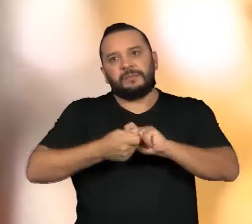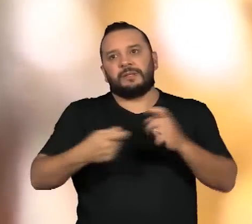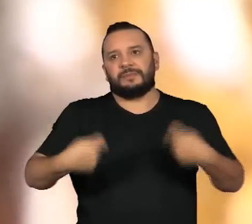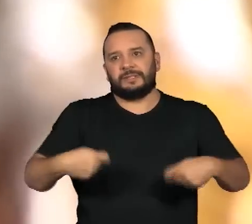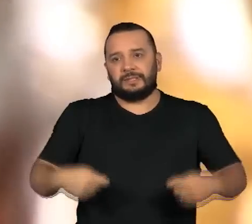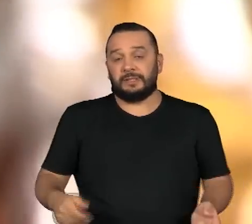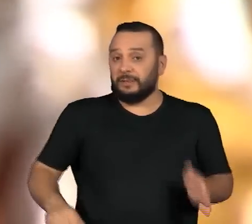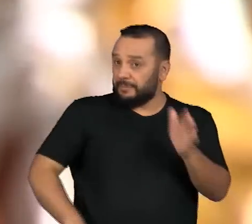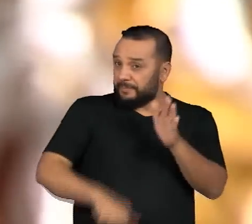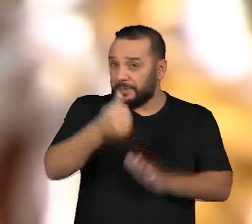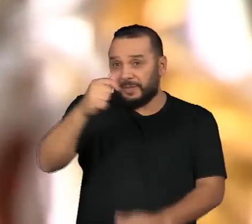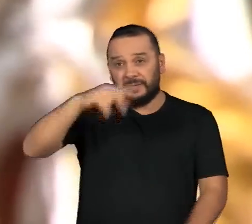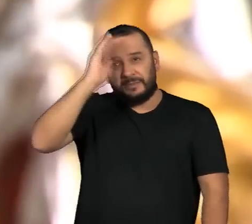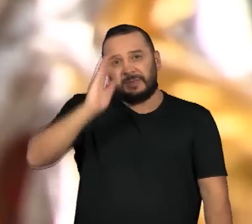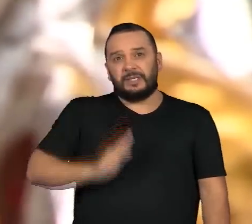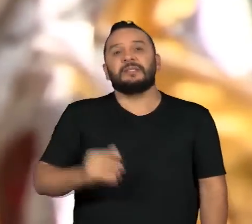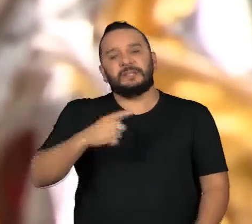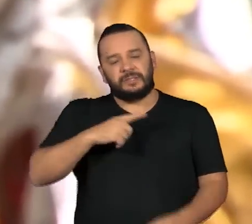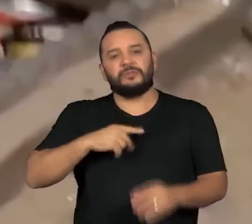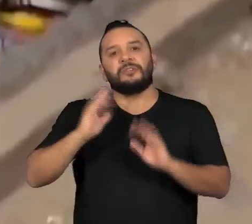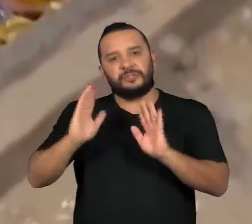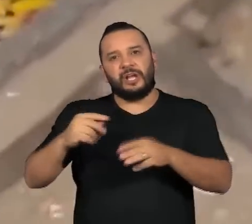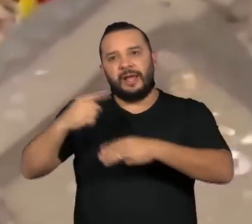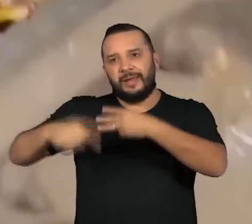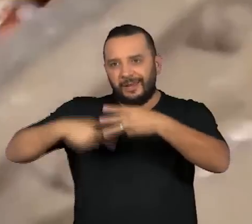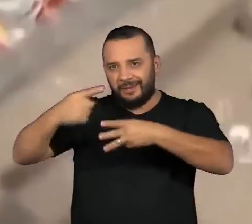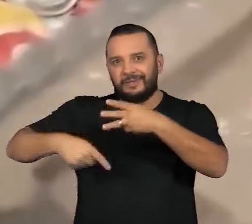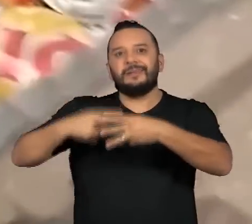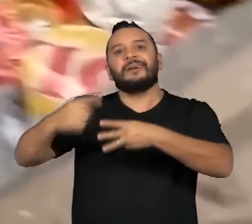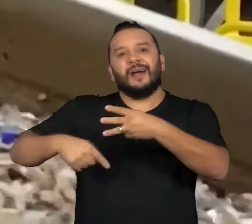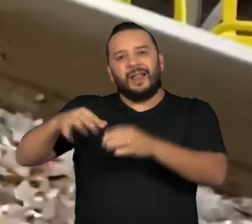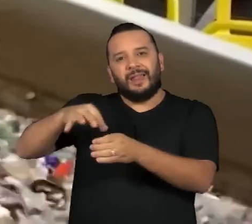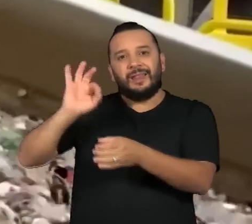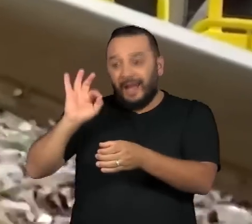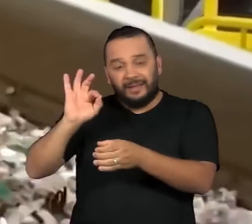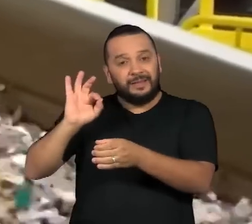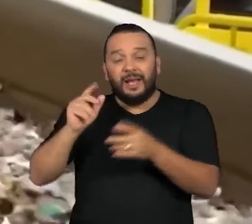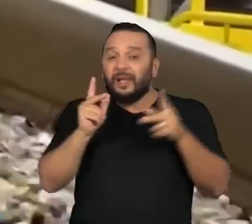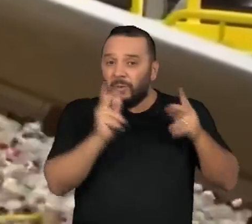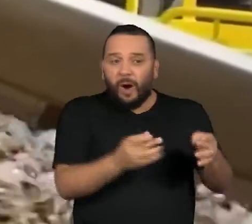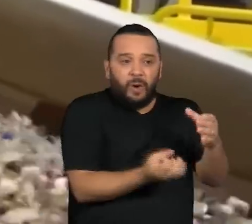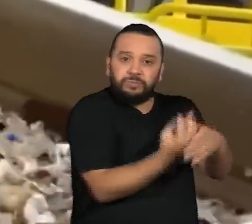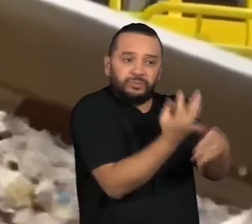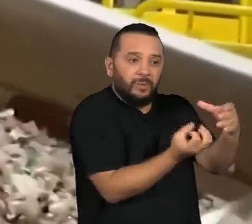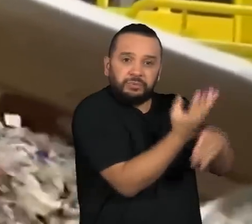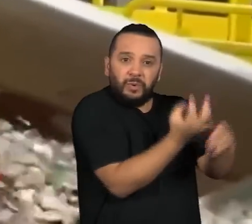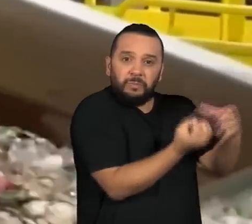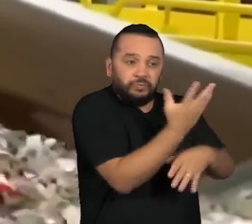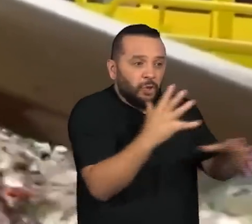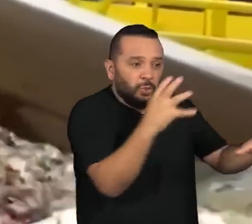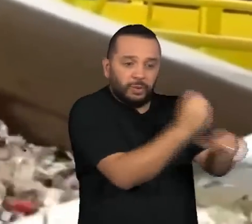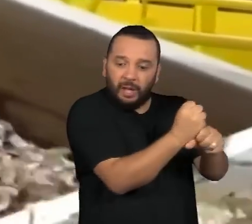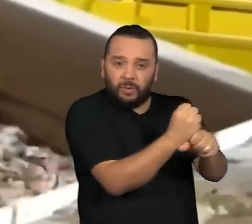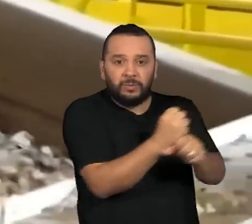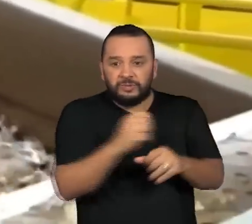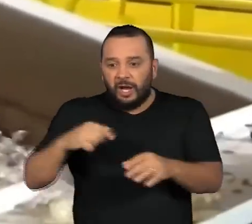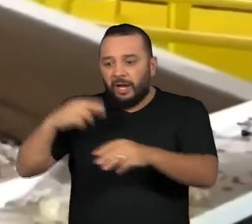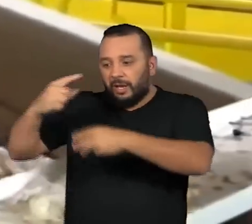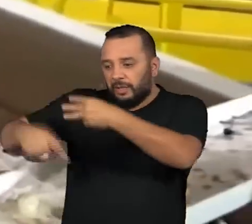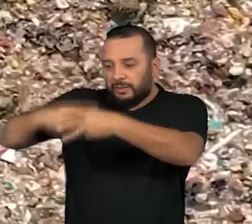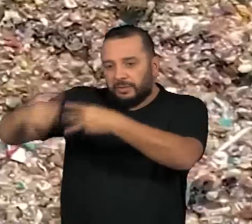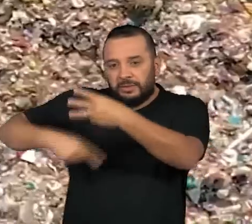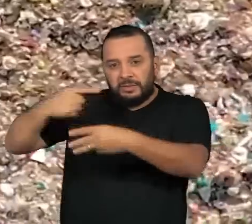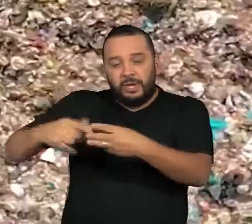recicla latas de alumínio na mesma quantidade que produz. A reciclagem do metal gera renda para 1 milhão de pessoas